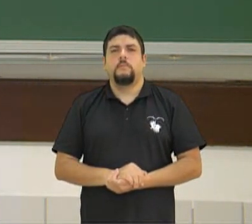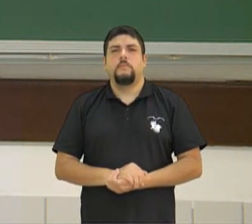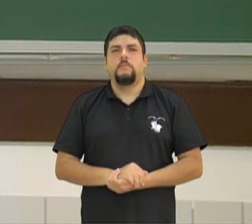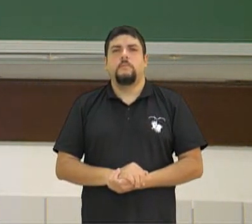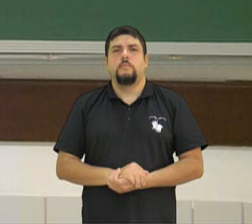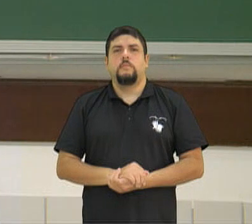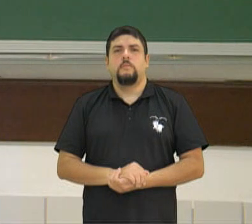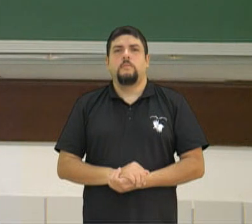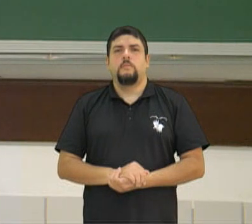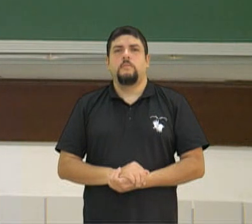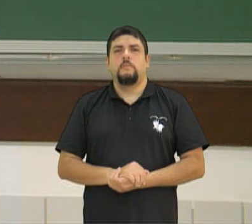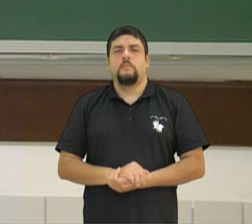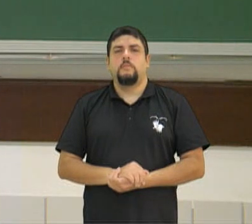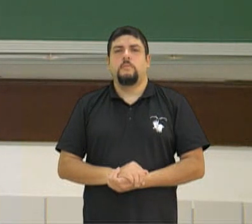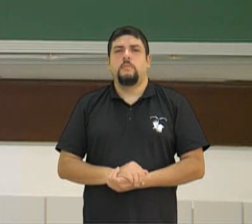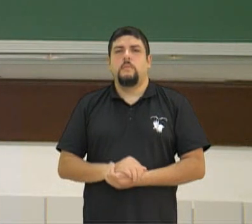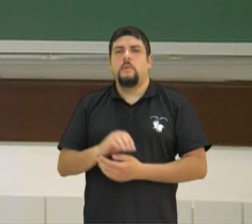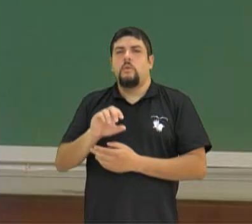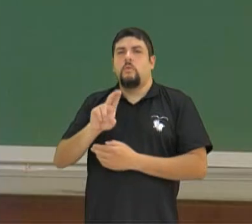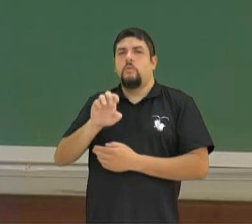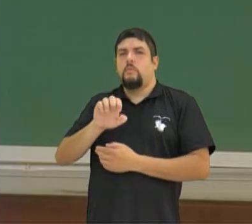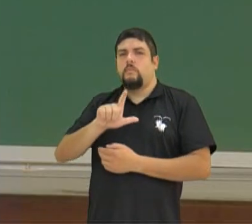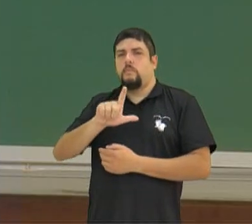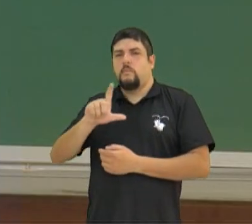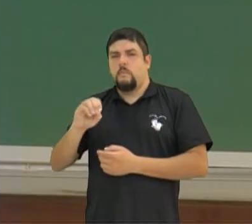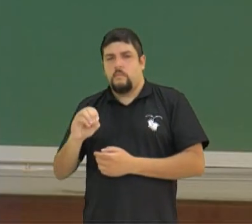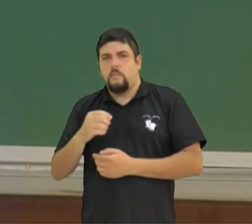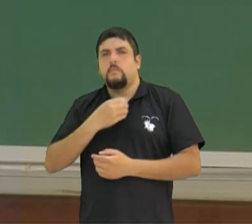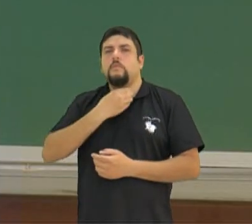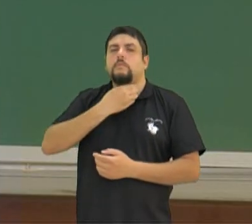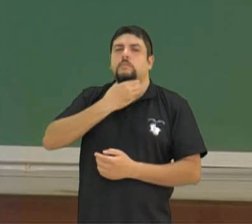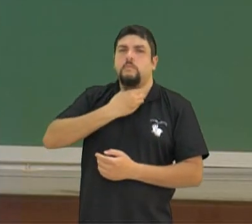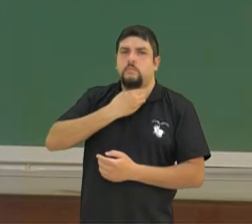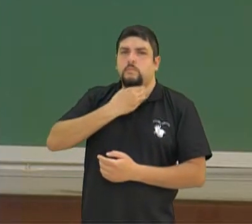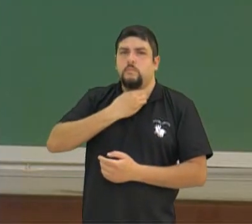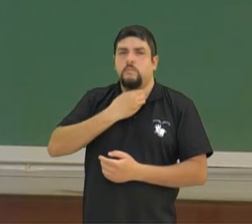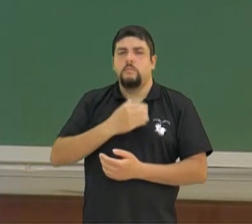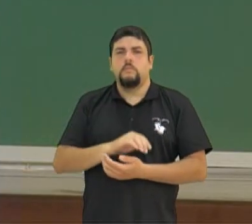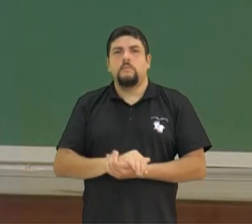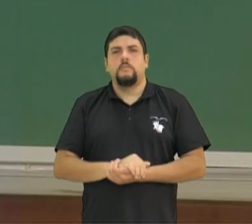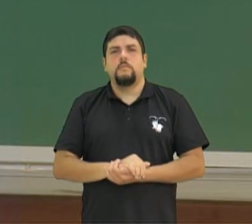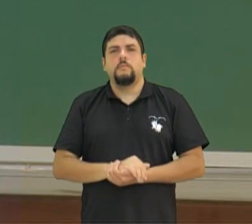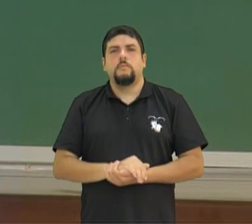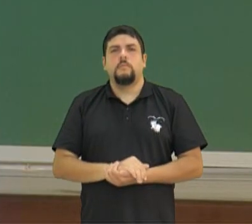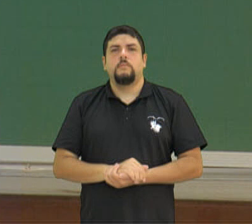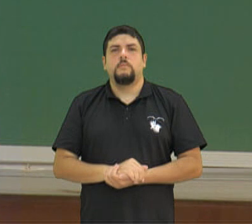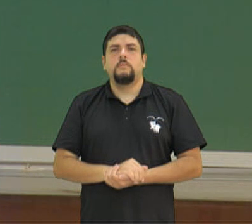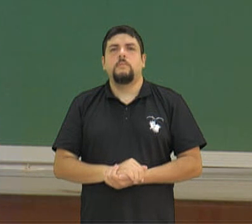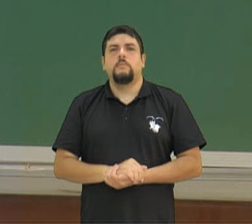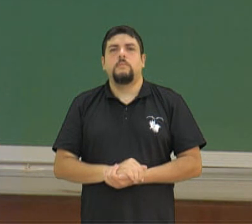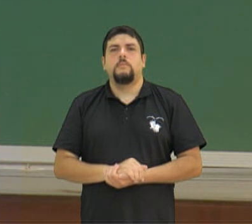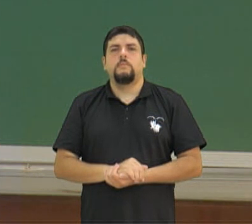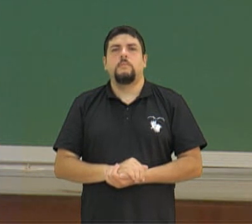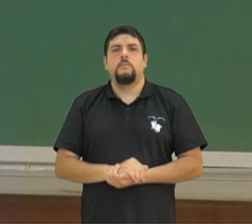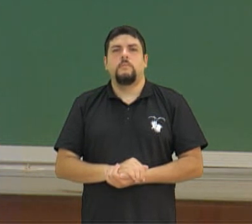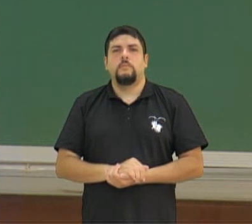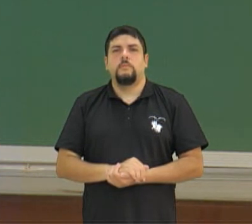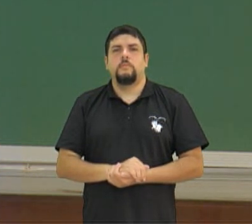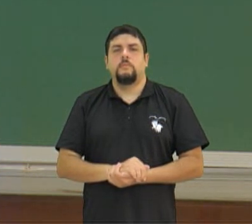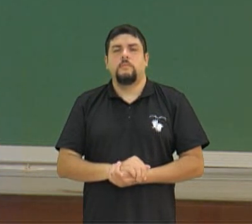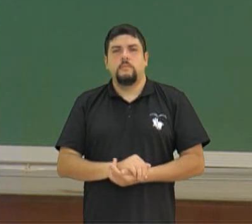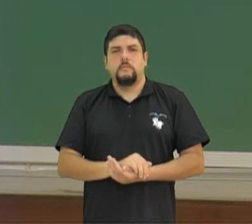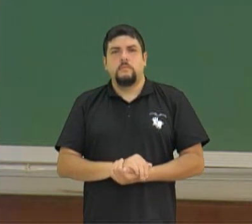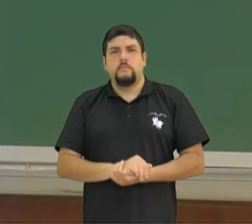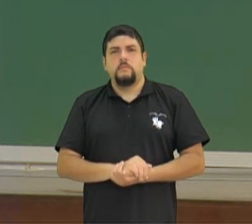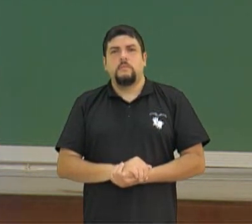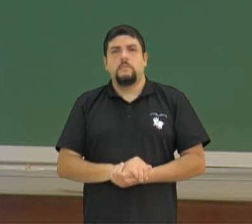é o pescoço, el braço, el ombligo, la mano, la ingle, que